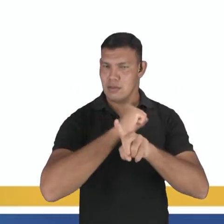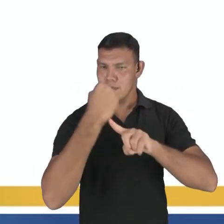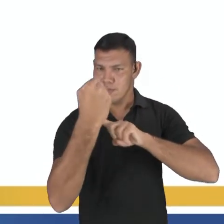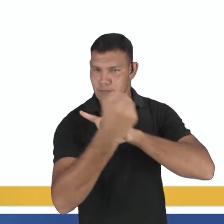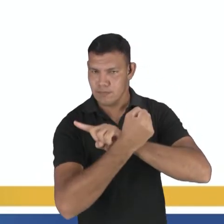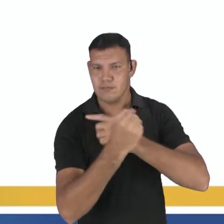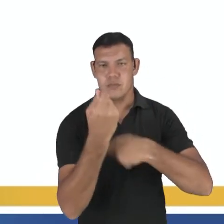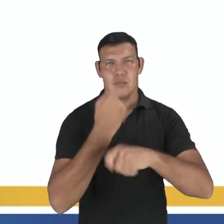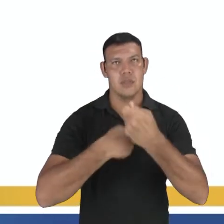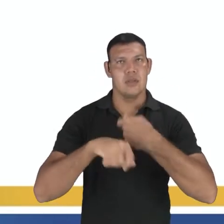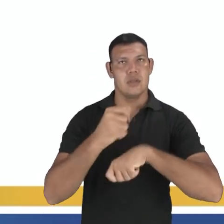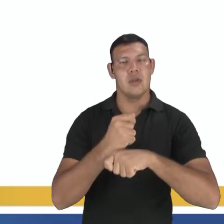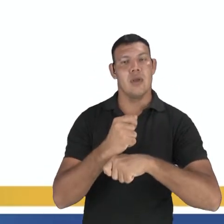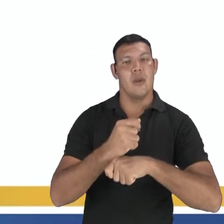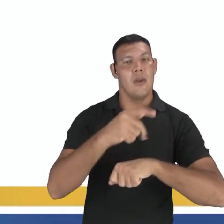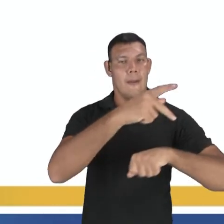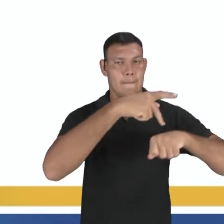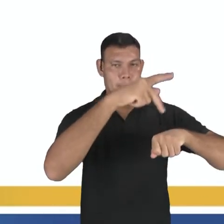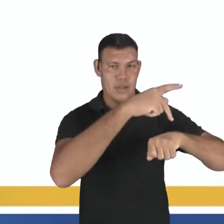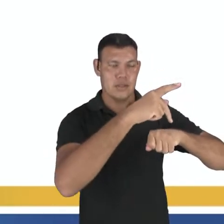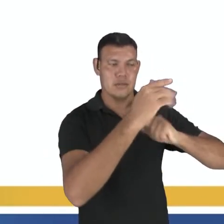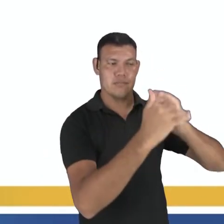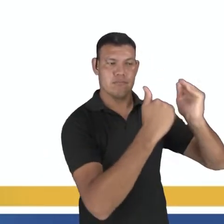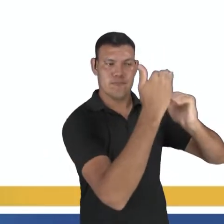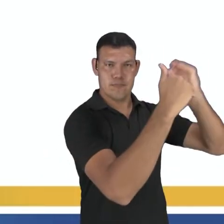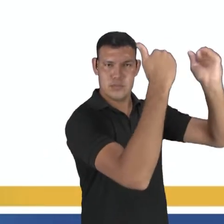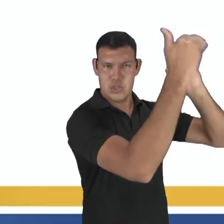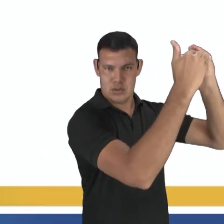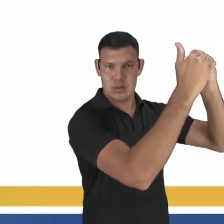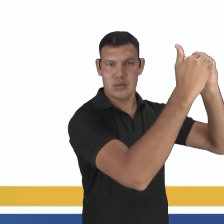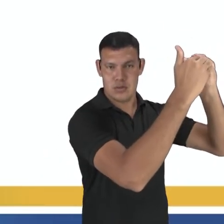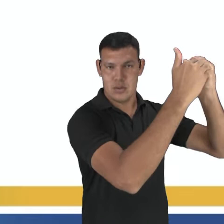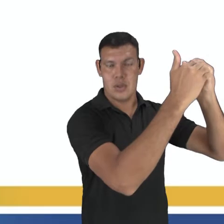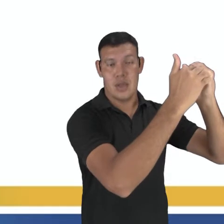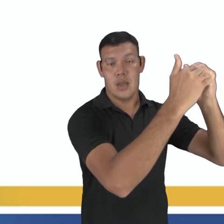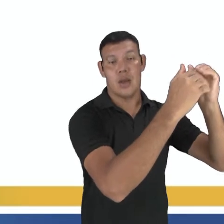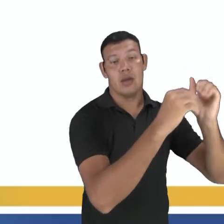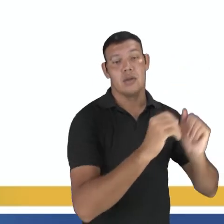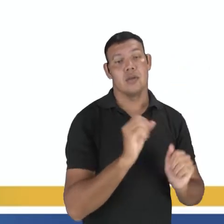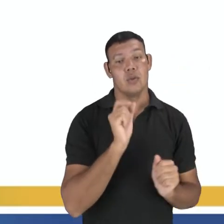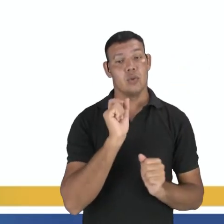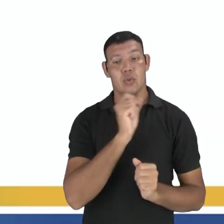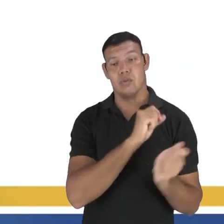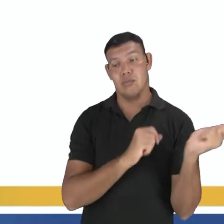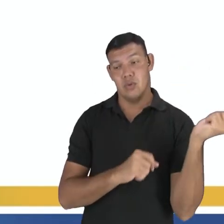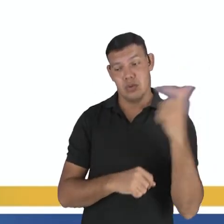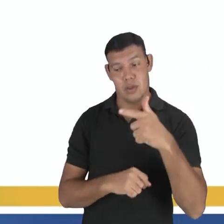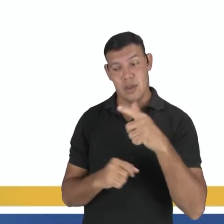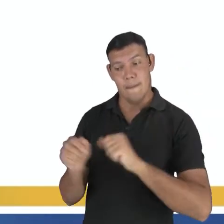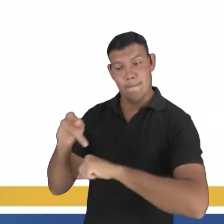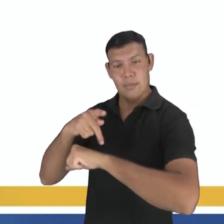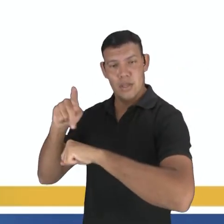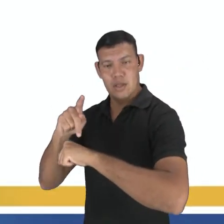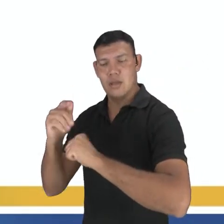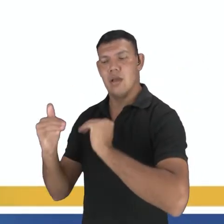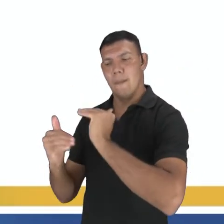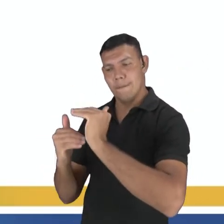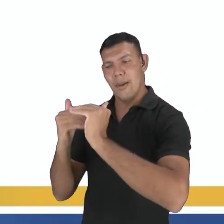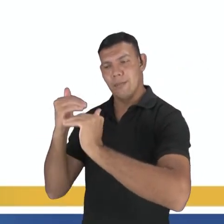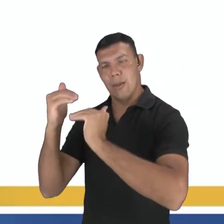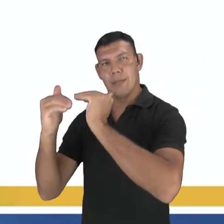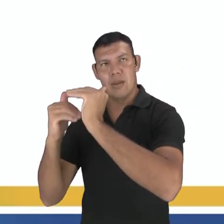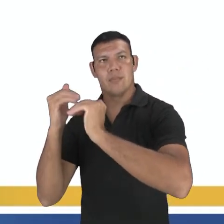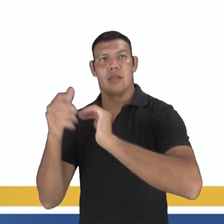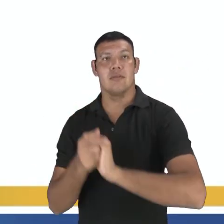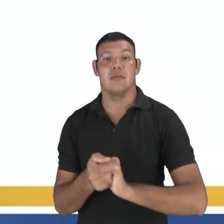entre países desenvolvidos e em desenvolvimento. O dia em que cada brasileiro entender como esta questão afeta sua vida de